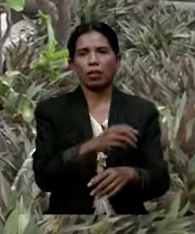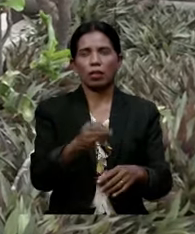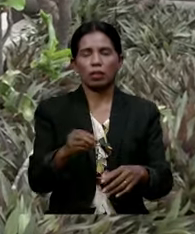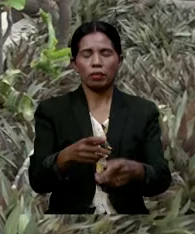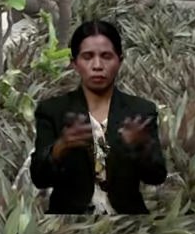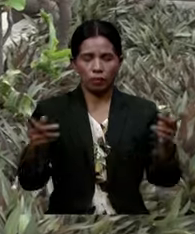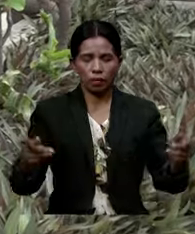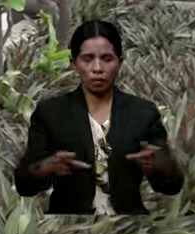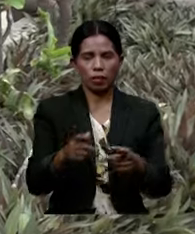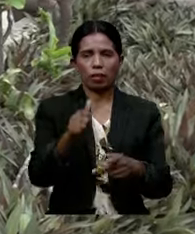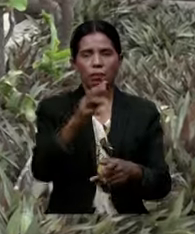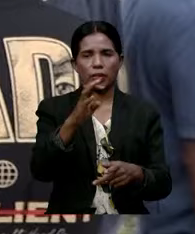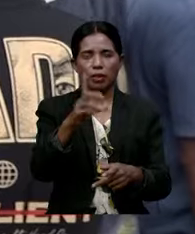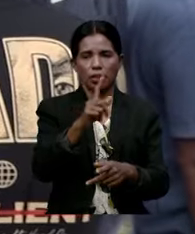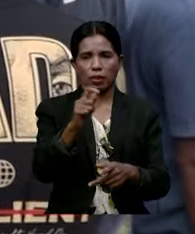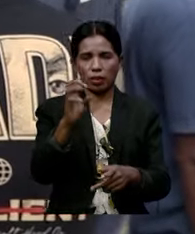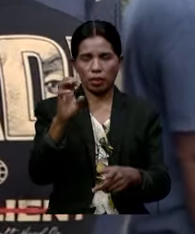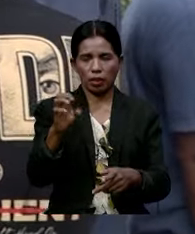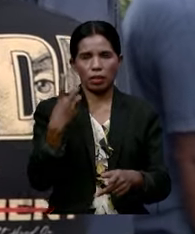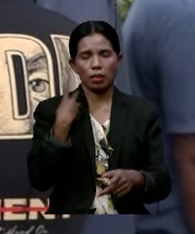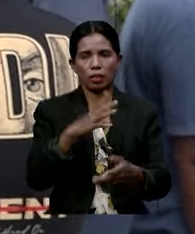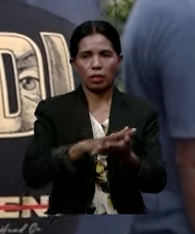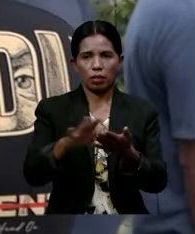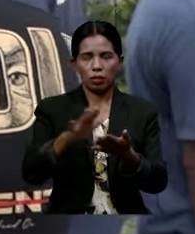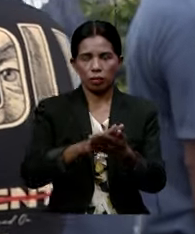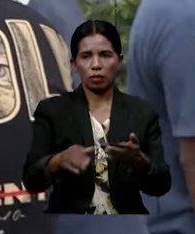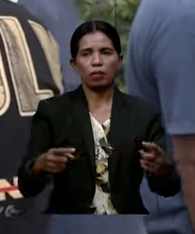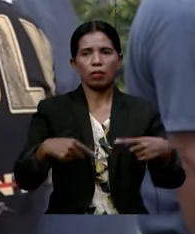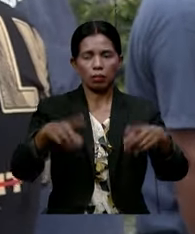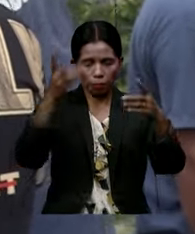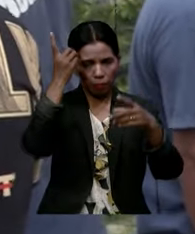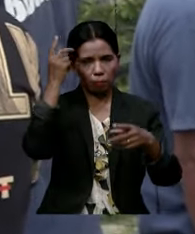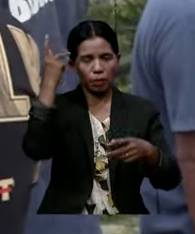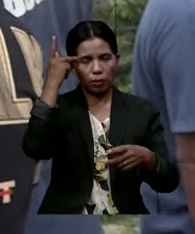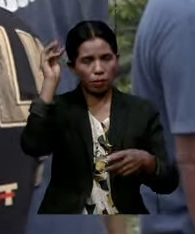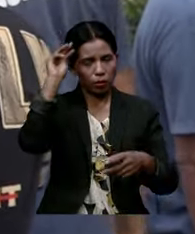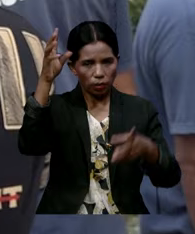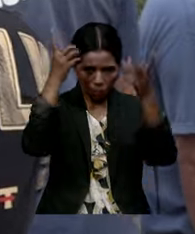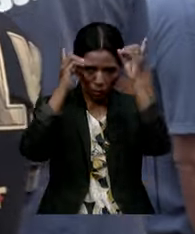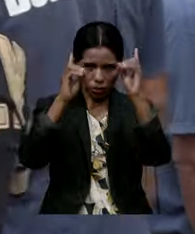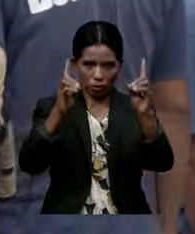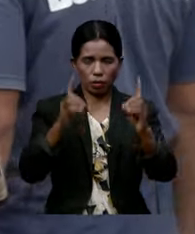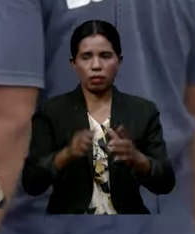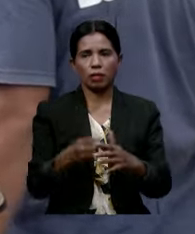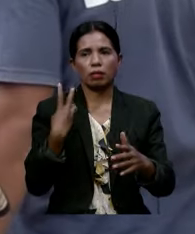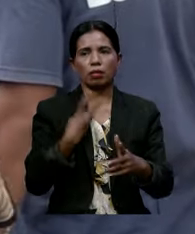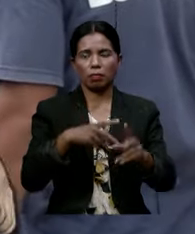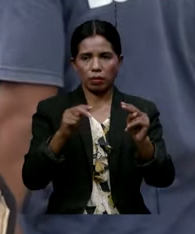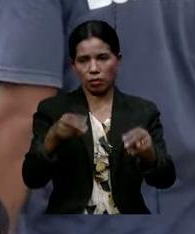ambiente. Limpeza ainda né, ita consigo o primeiro-ministro mohola decisão. Quer dizer que ita precisa